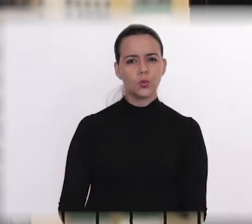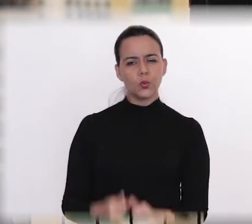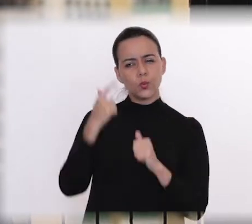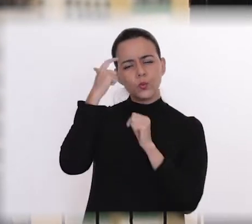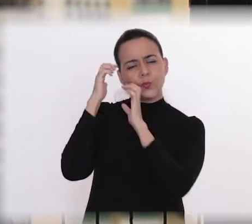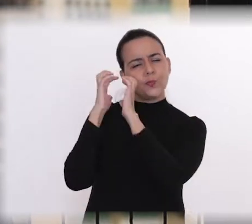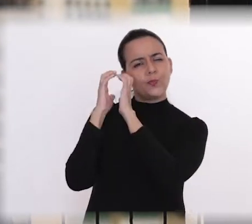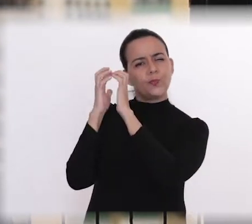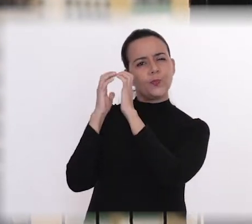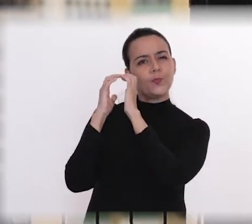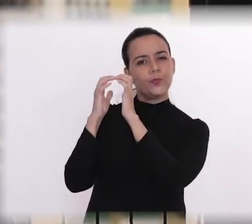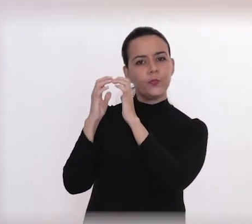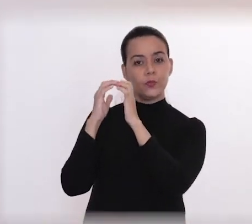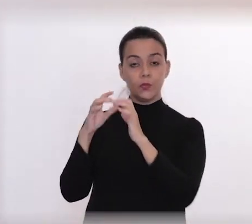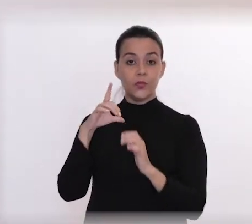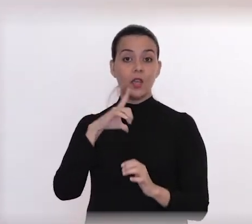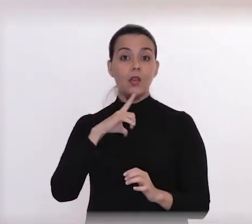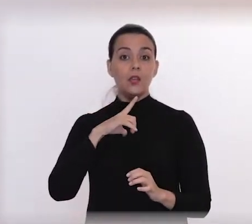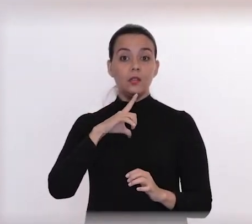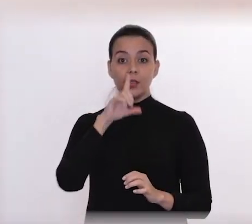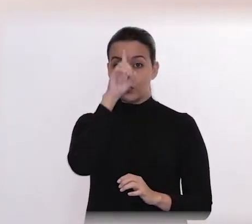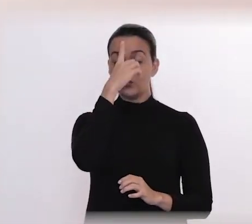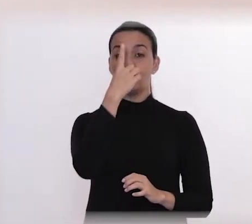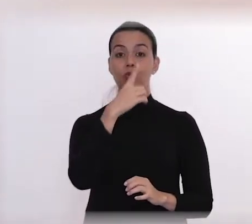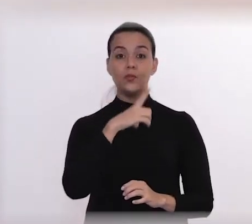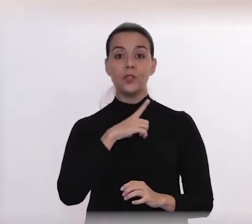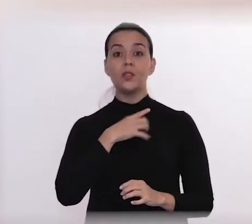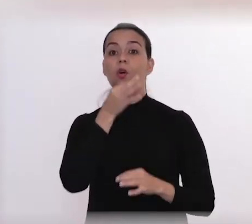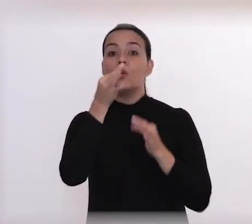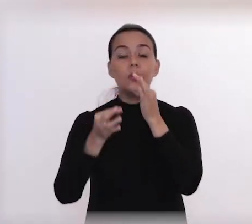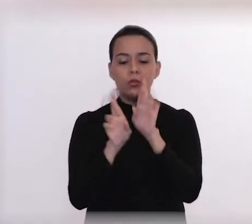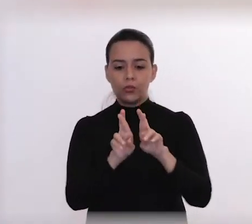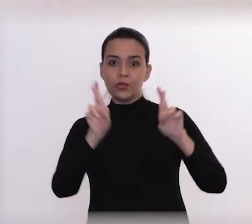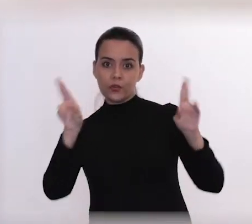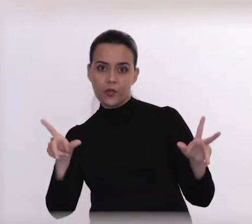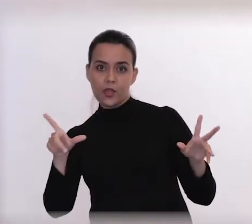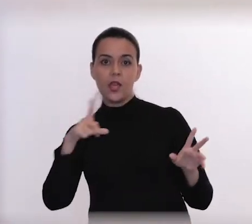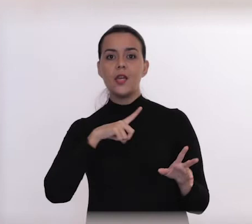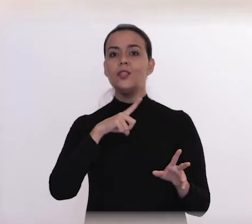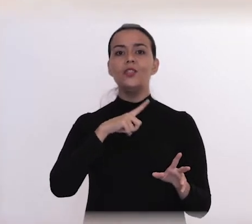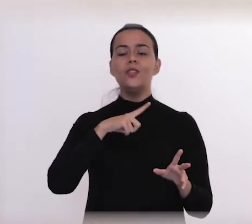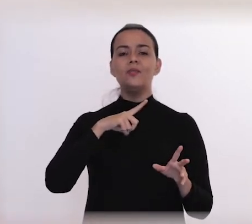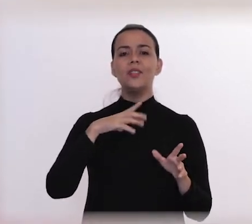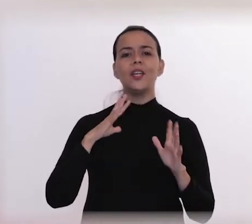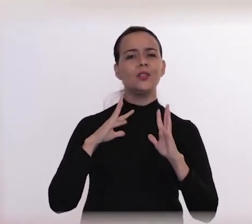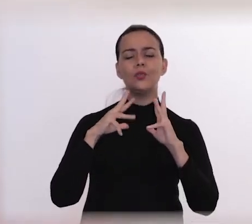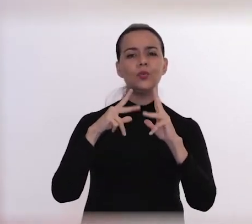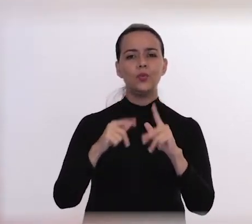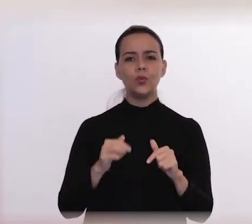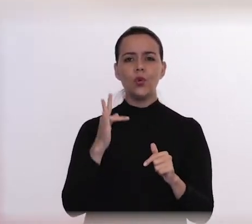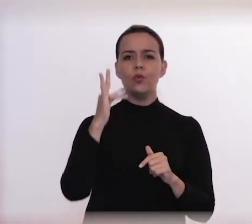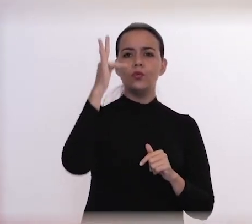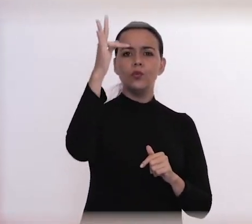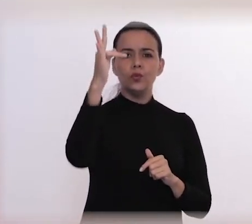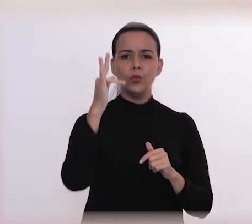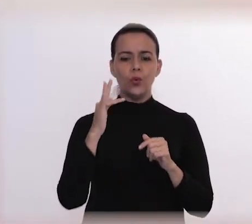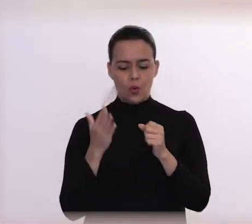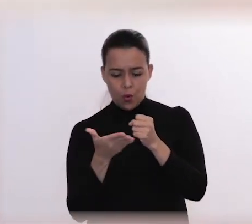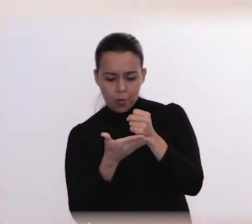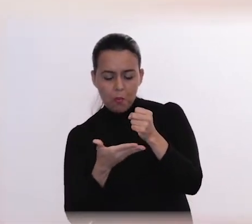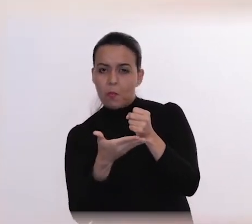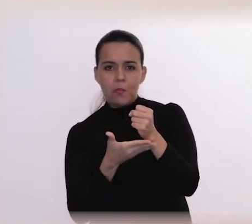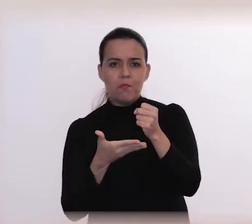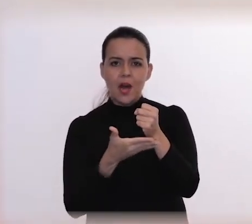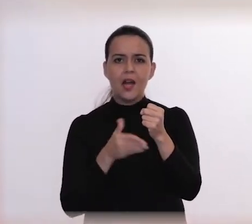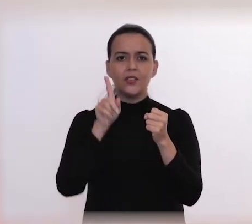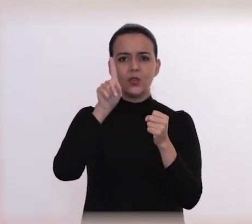de tensões e de contradições. Quer dizer, há sim o cosmopolitismo, há o futurismo, mas há também o primitivismo, não é? É um